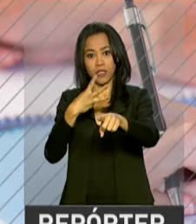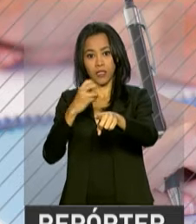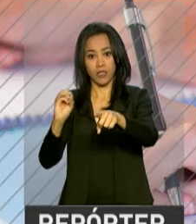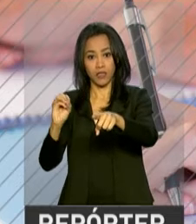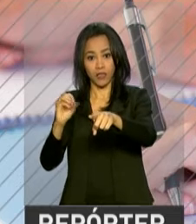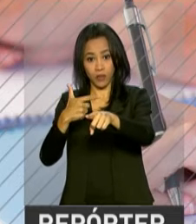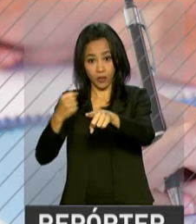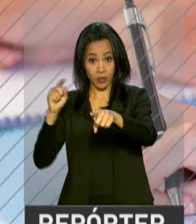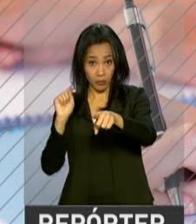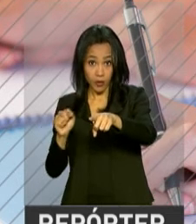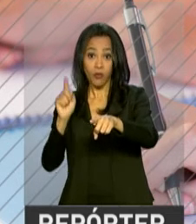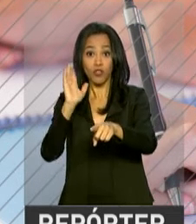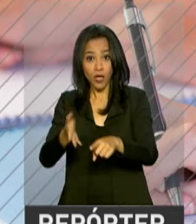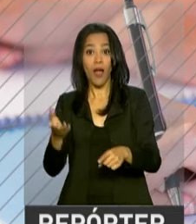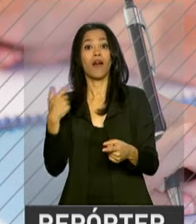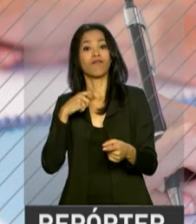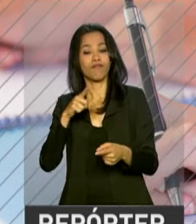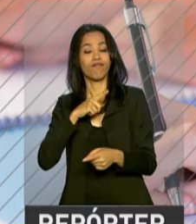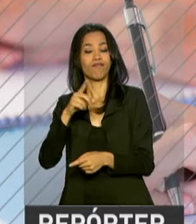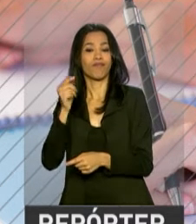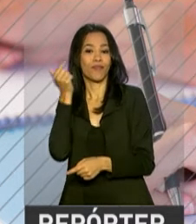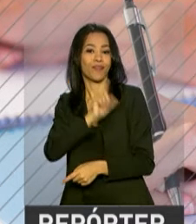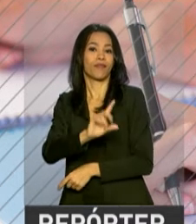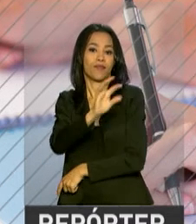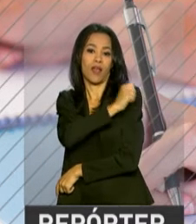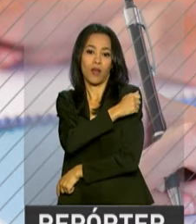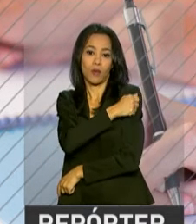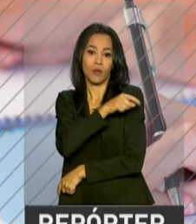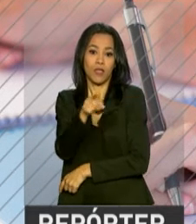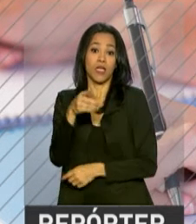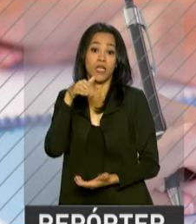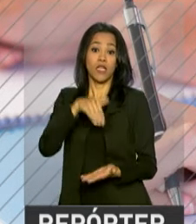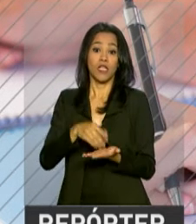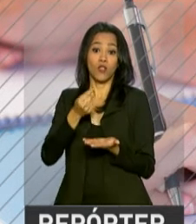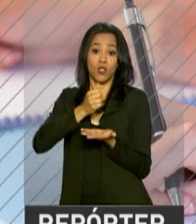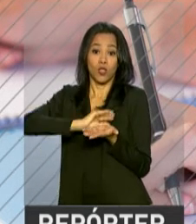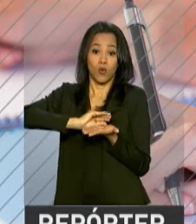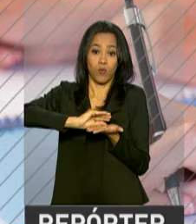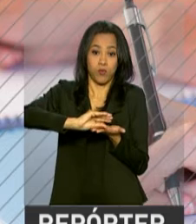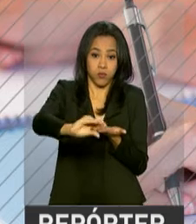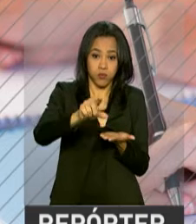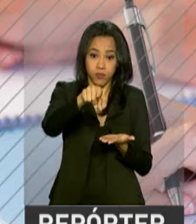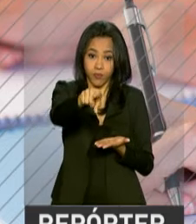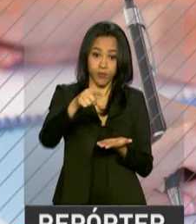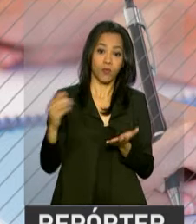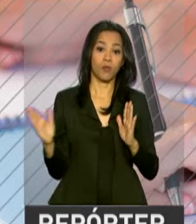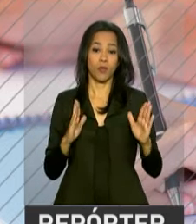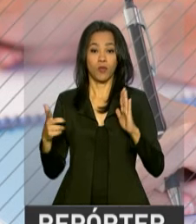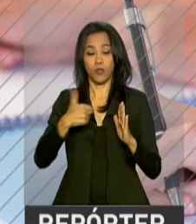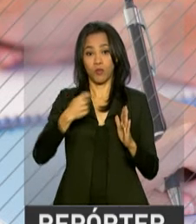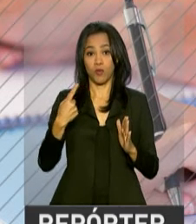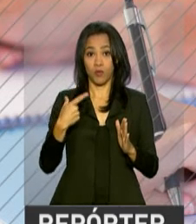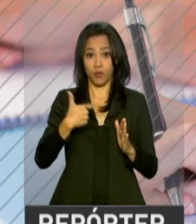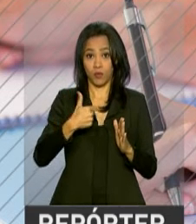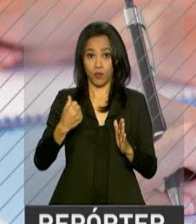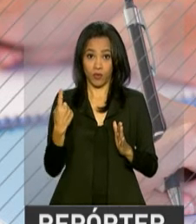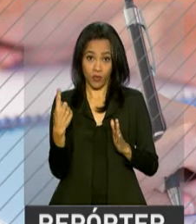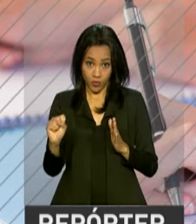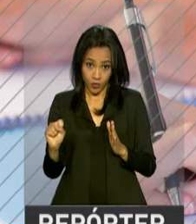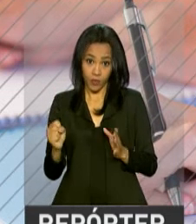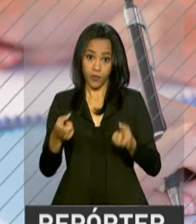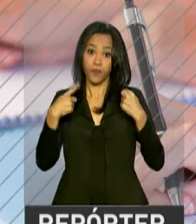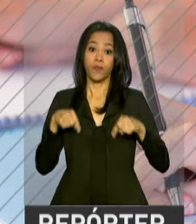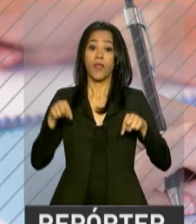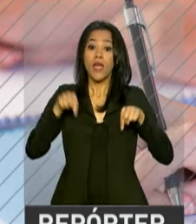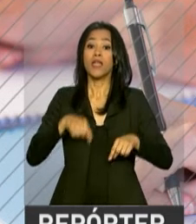o orçamento do programa chegou a 19 bilhões e 300 milhões de reais em 2018 neste ano o fundo oferece